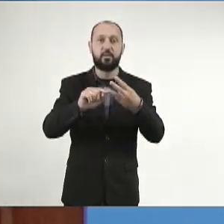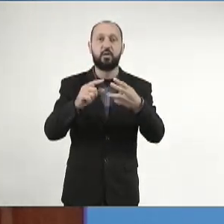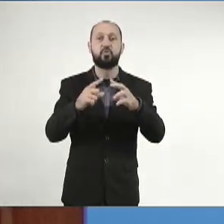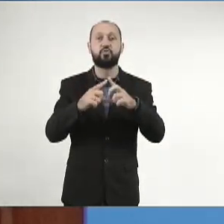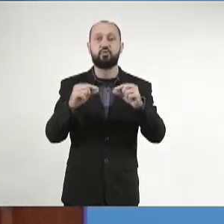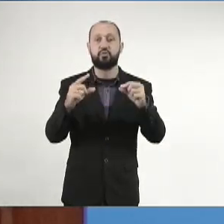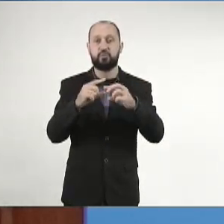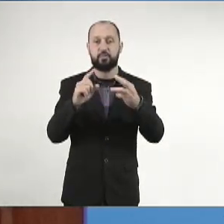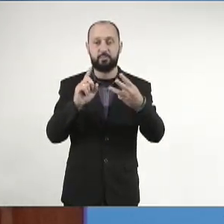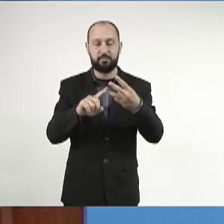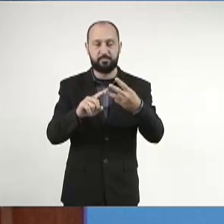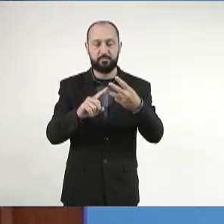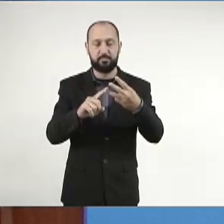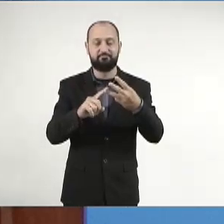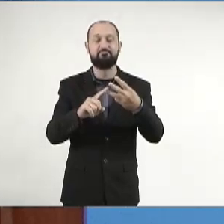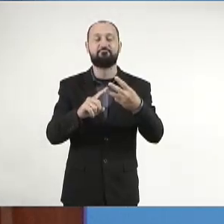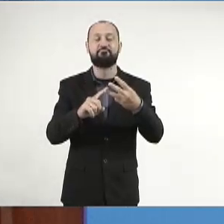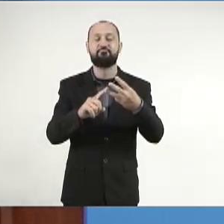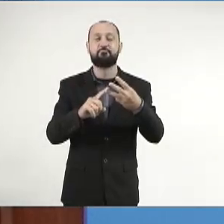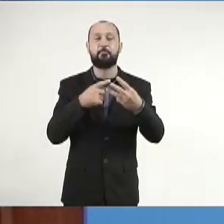Federal legislar